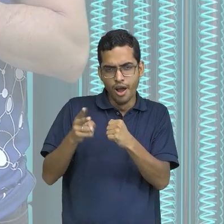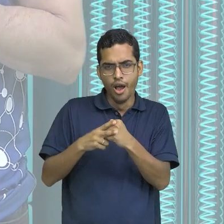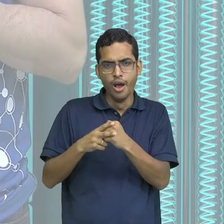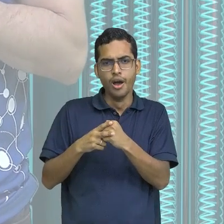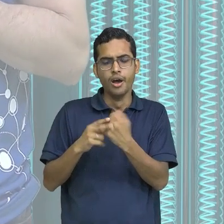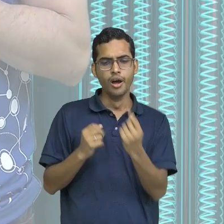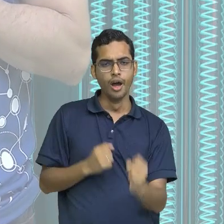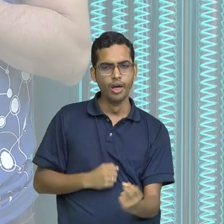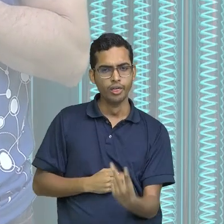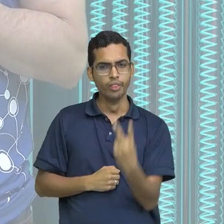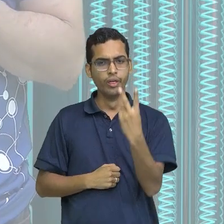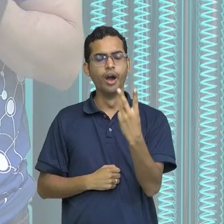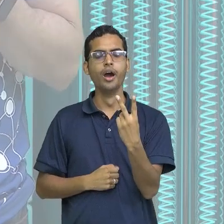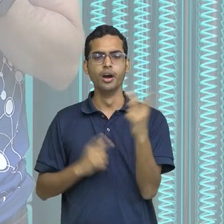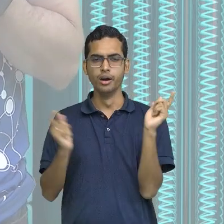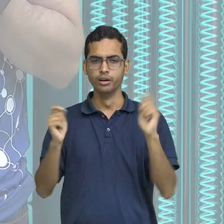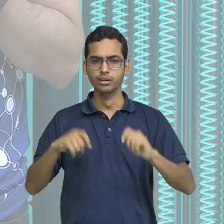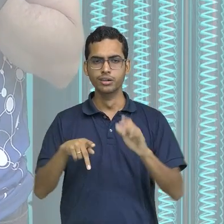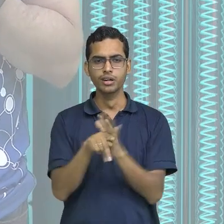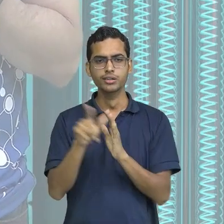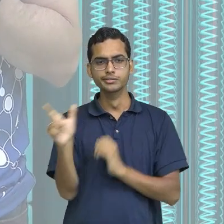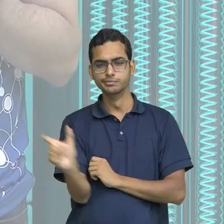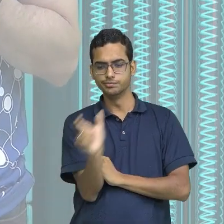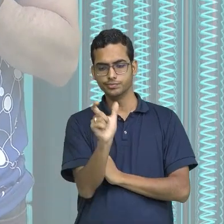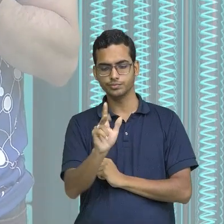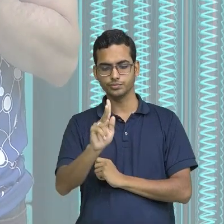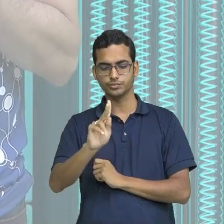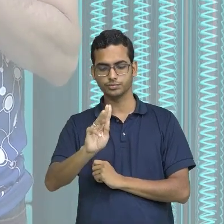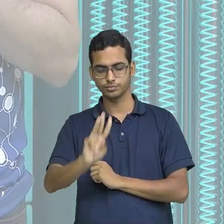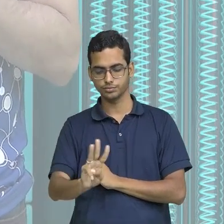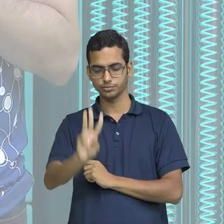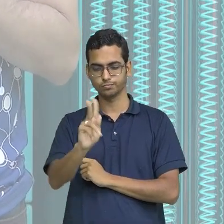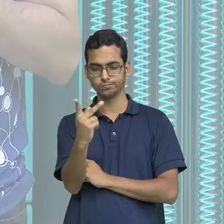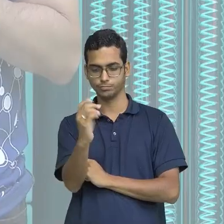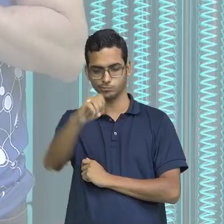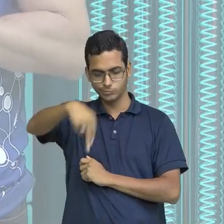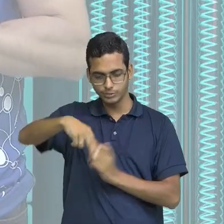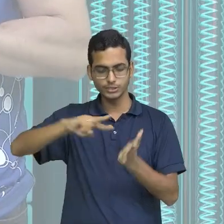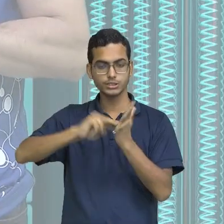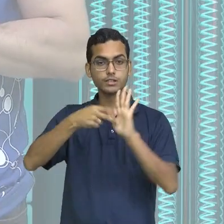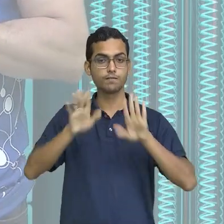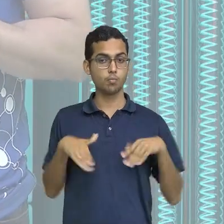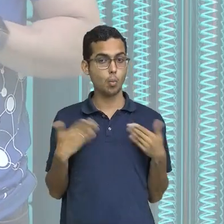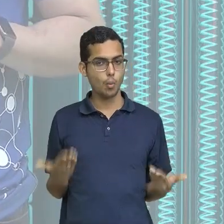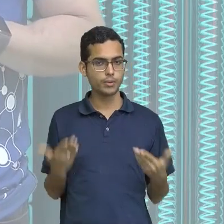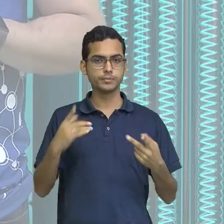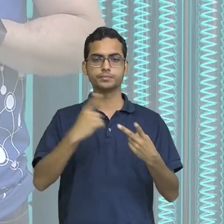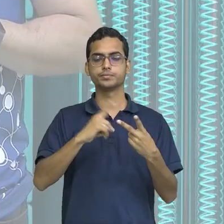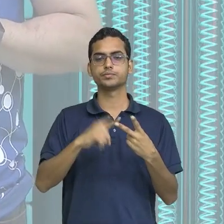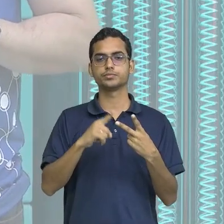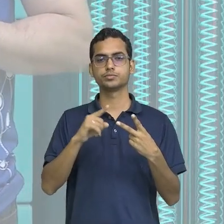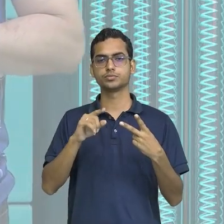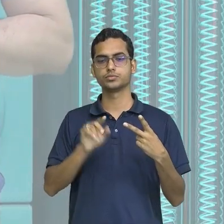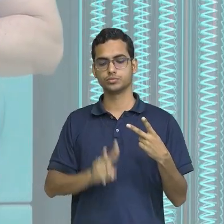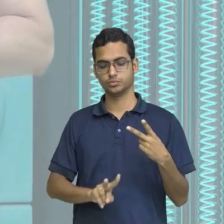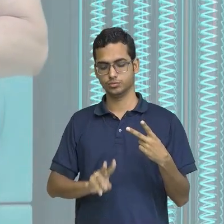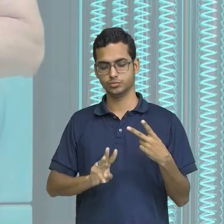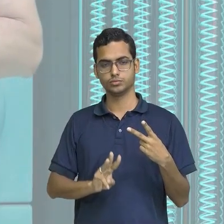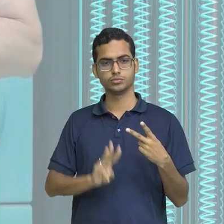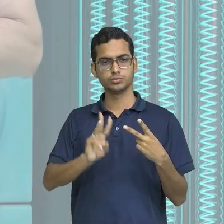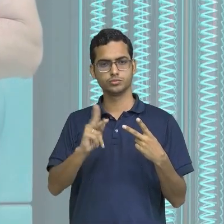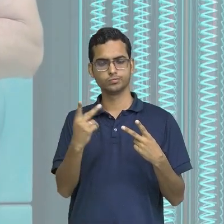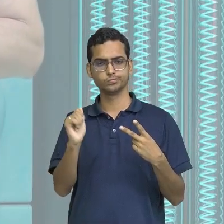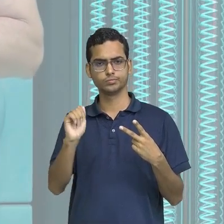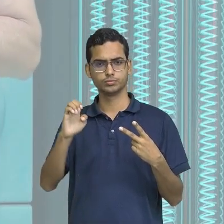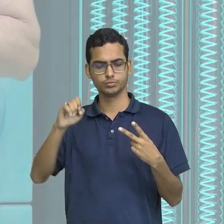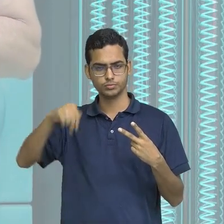nós encontremos uma dessas duas palavrinhas. When, que é quando, e o while, que é enquanto, tá bom? Então, repare que eu tenho uma